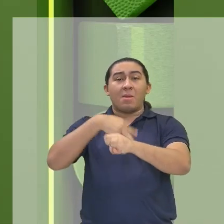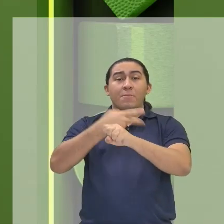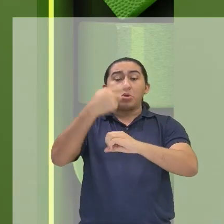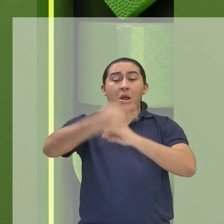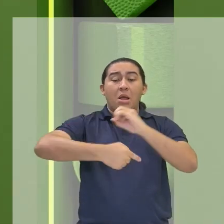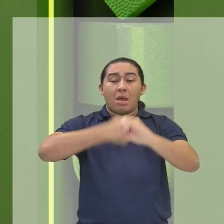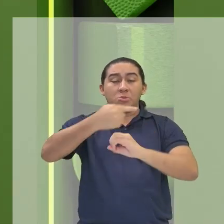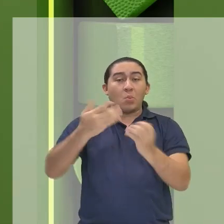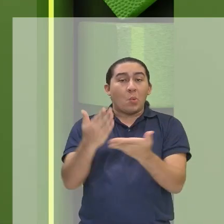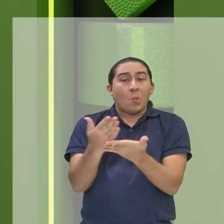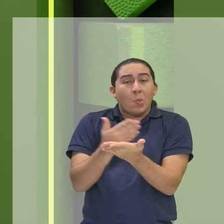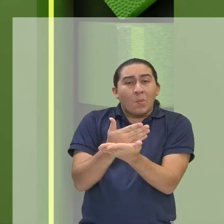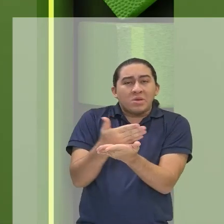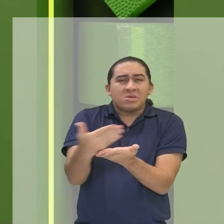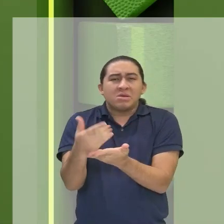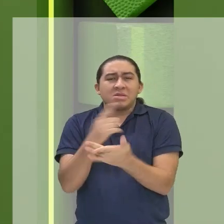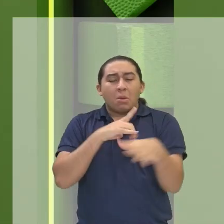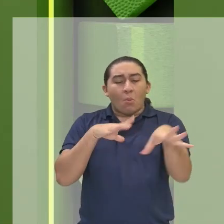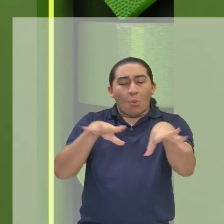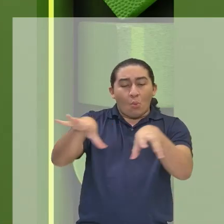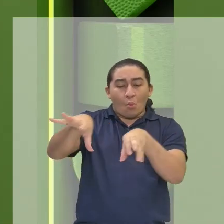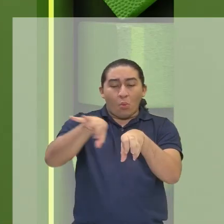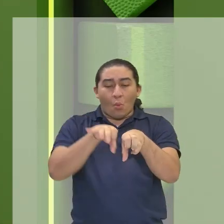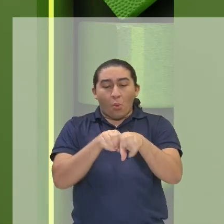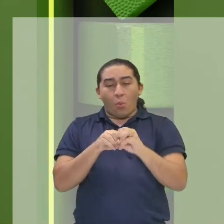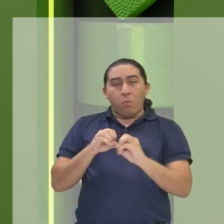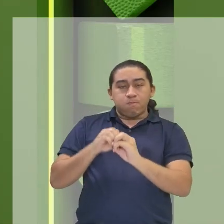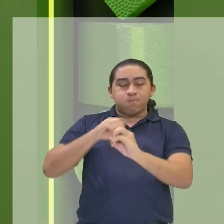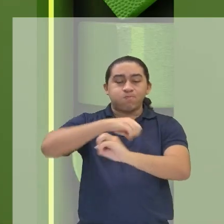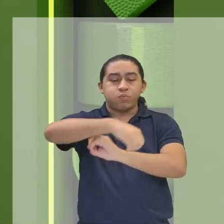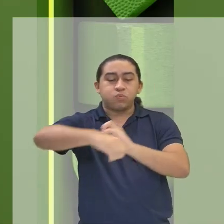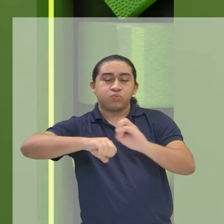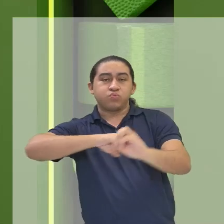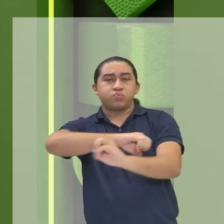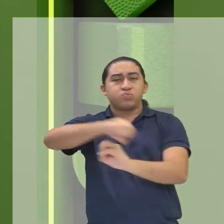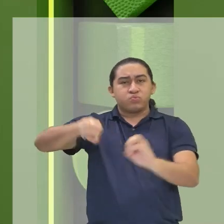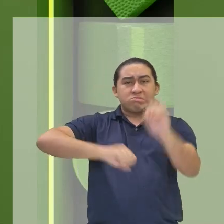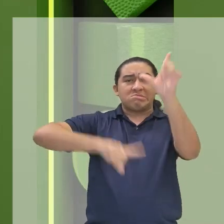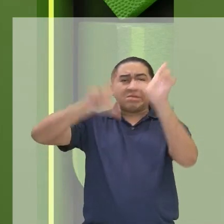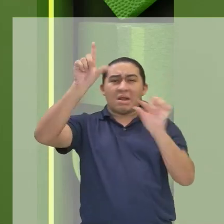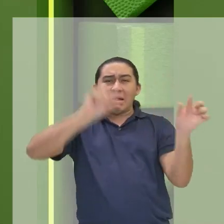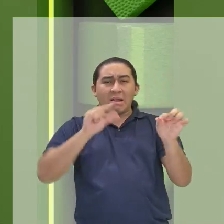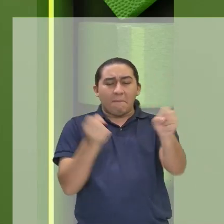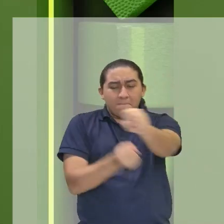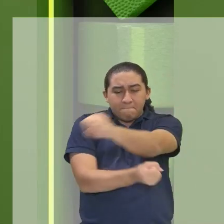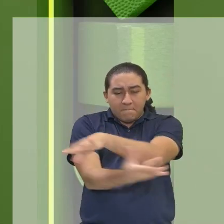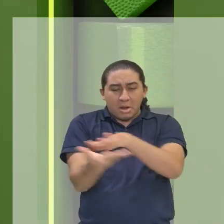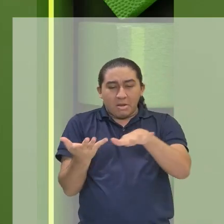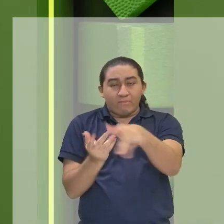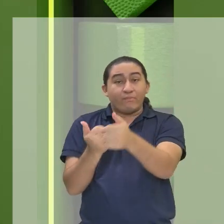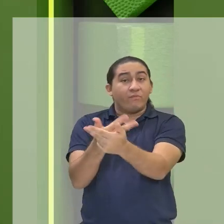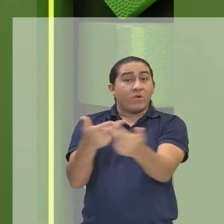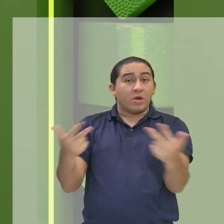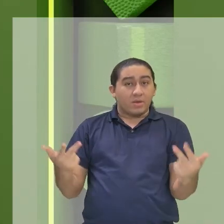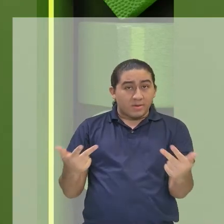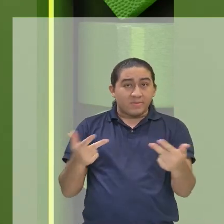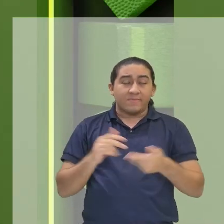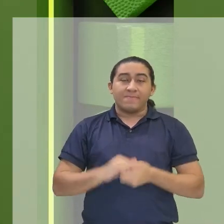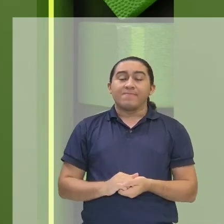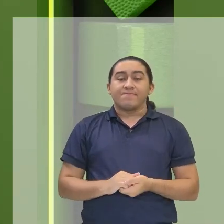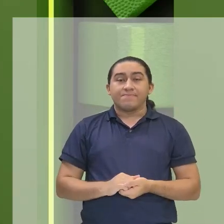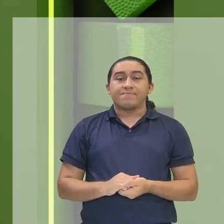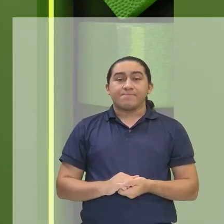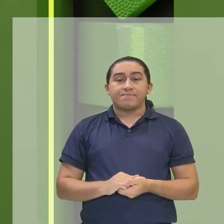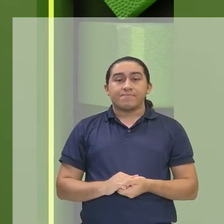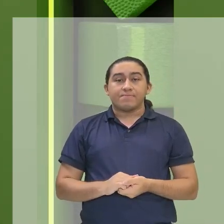ali, matéria, antimatéria, surgiram, né, estrelas, planetas, galáxias e assim por diante, né? Então,